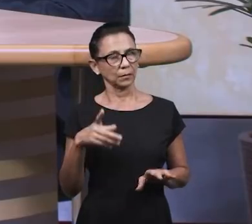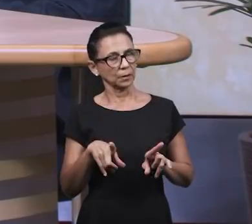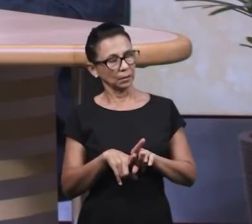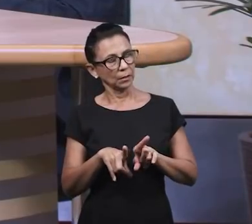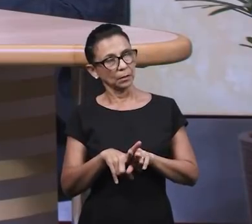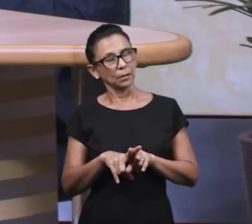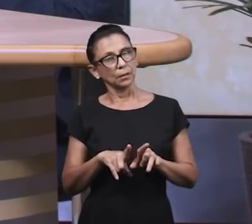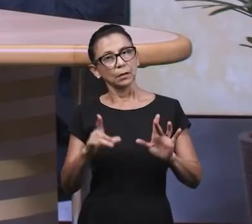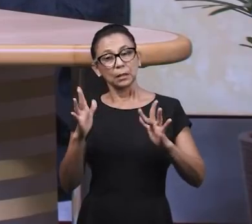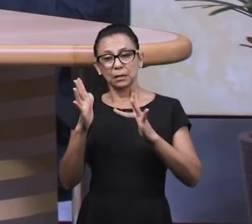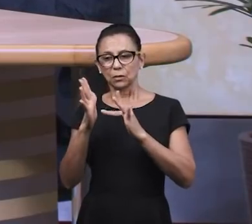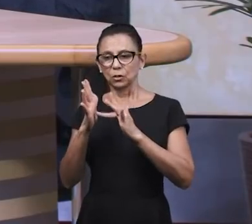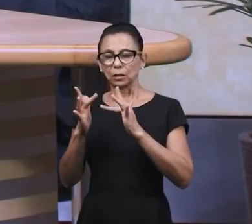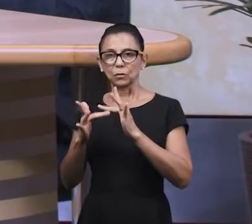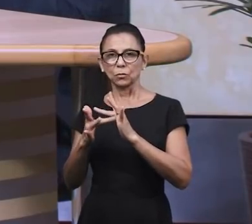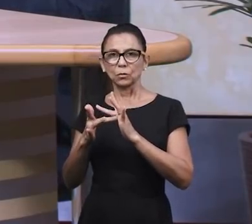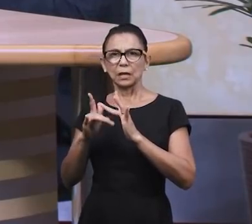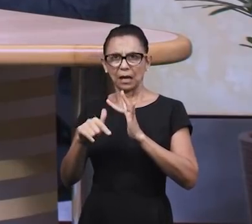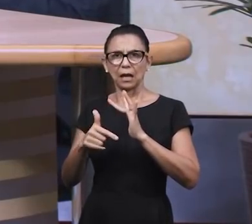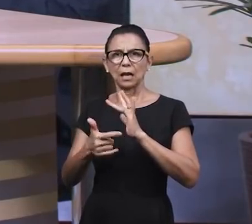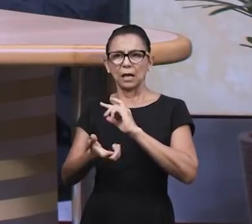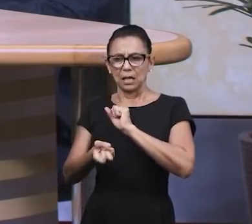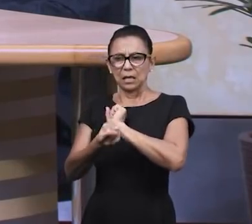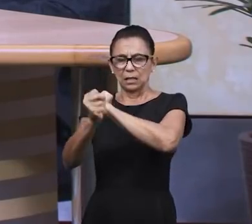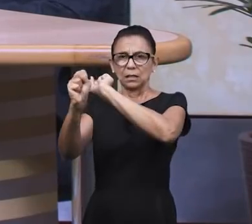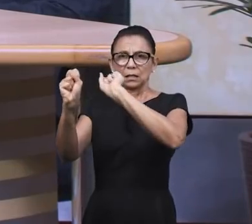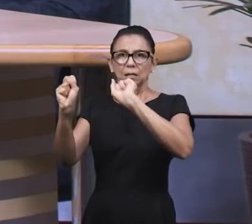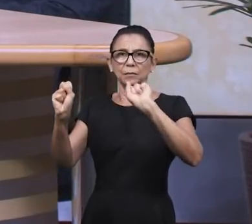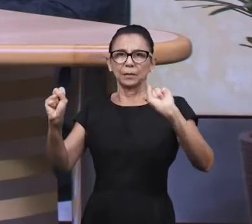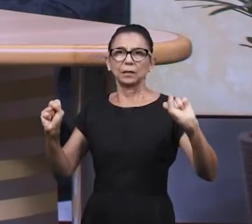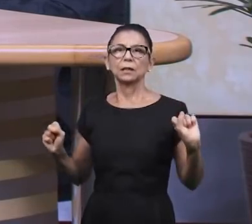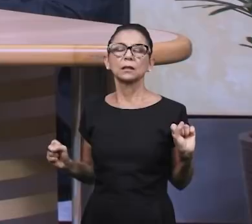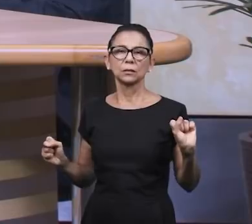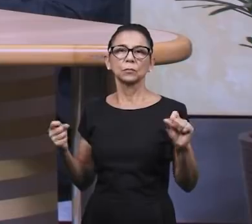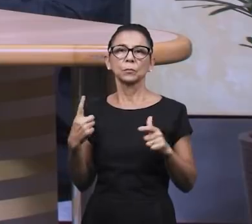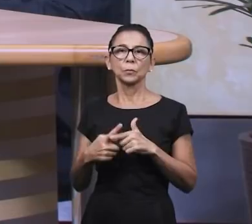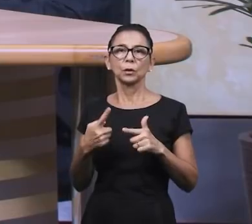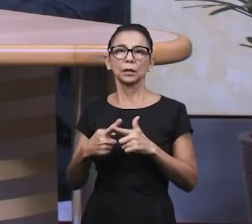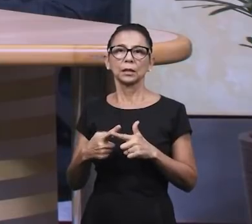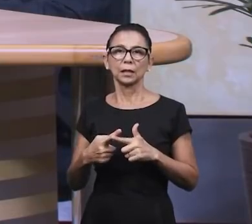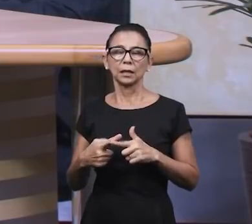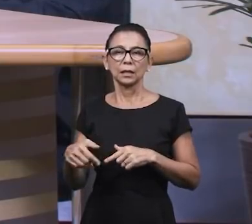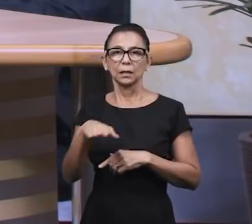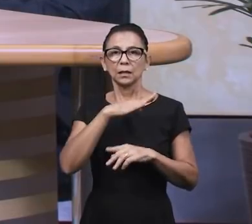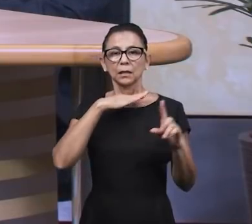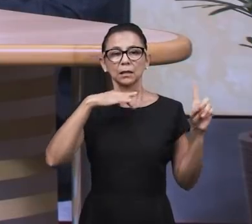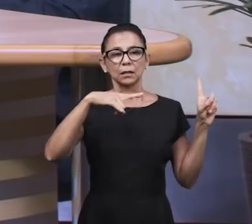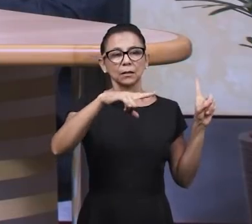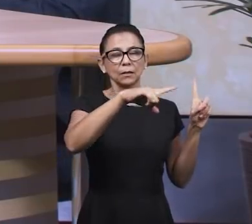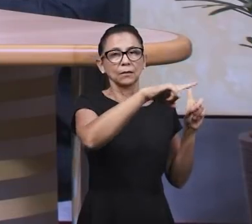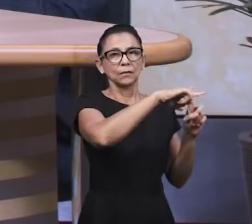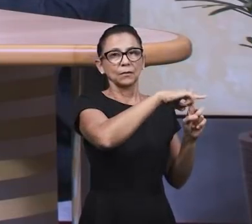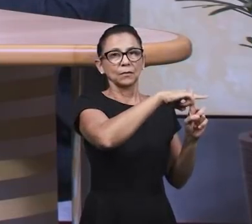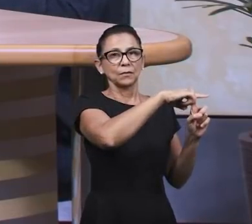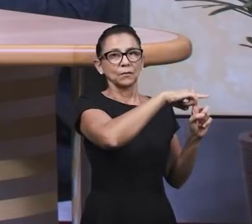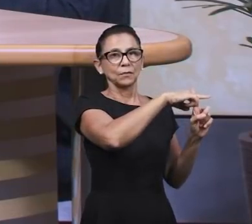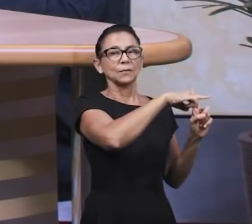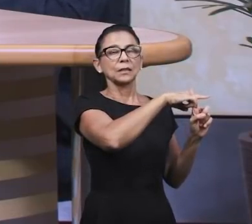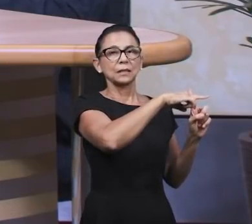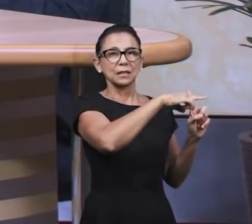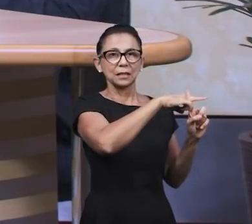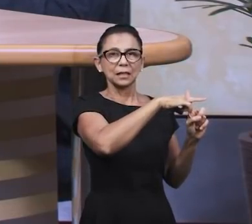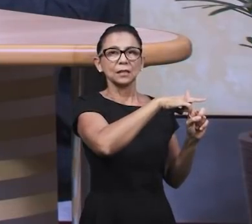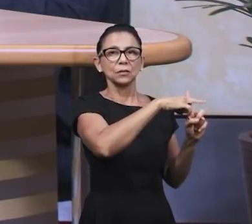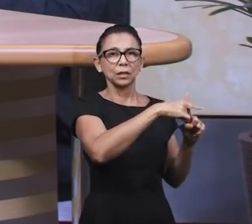atenção, portanto, é que Jesus, como o libertador, ele venceu a amargura do pecado e agora nos libertou, dando-nos